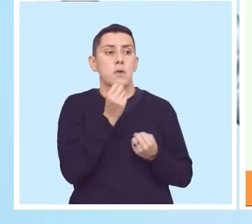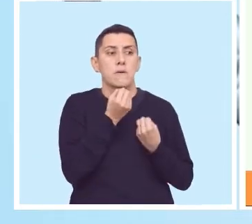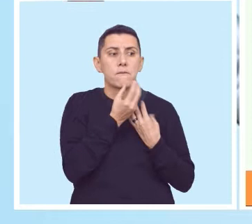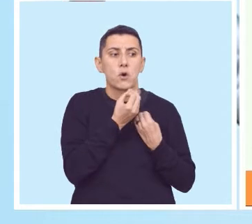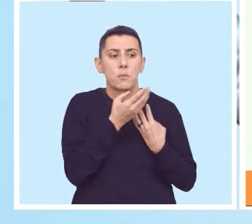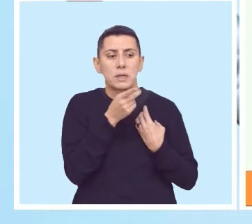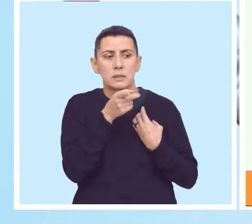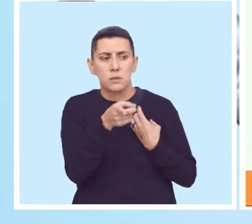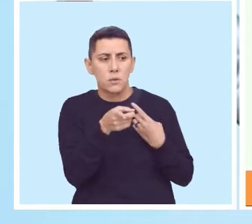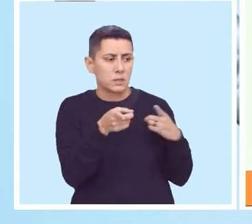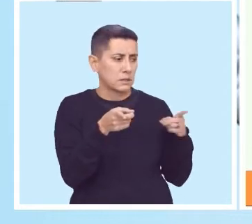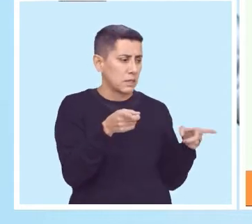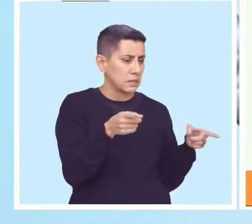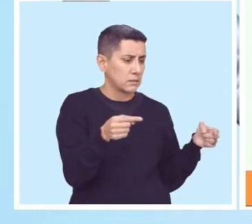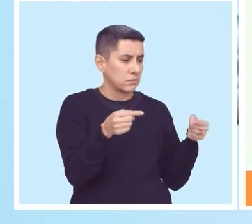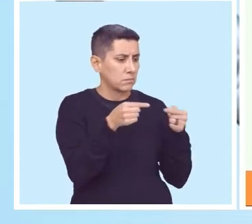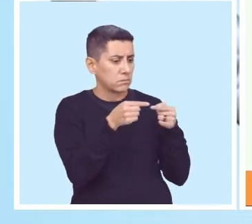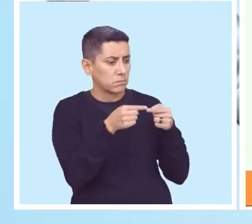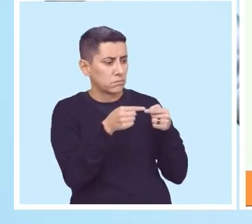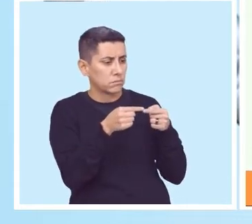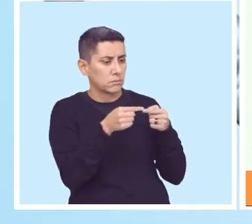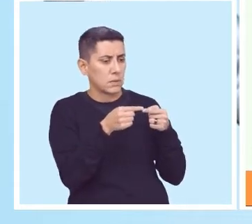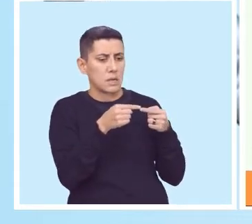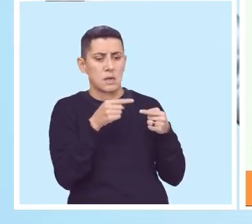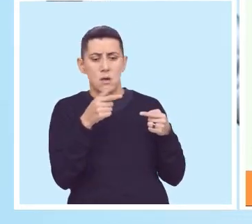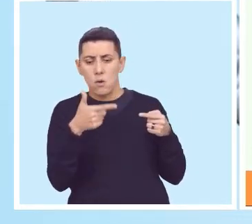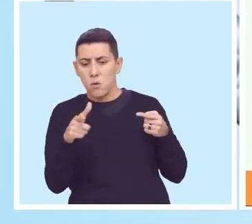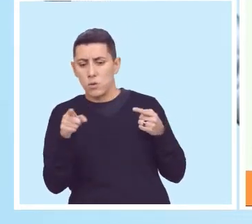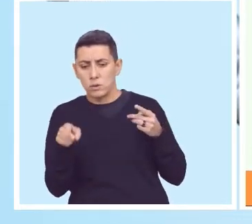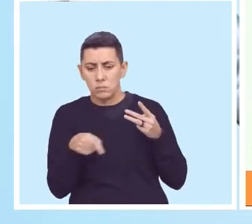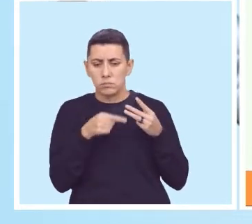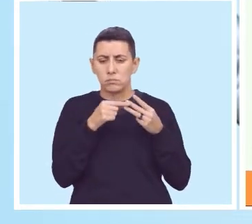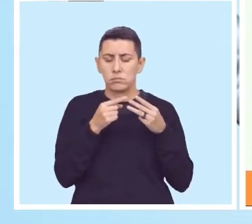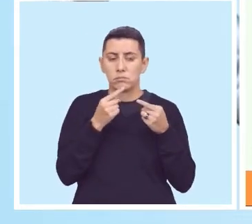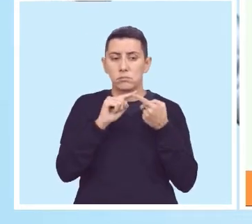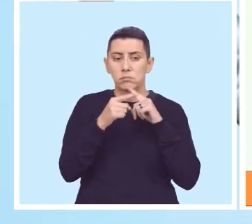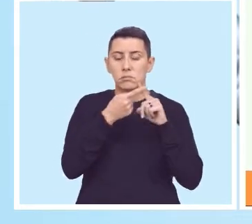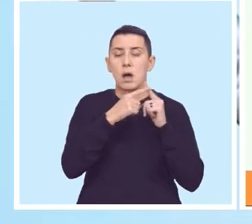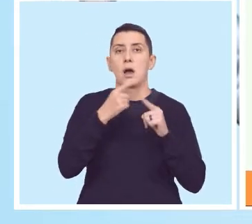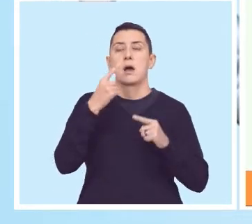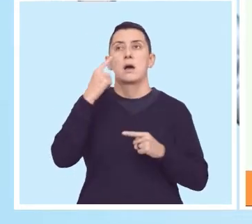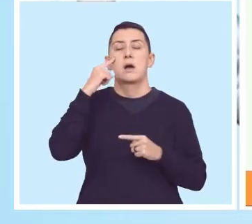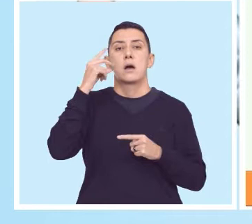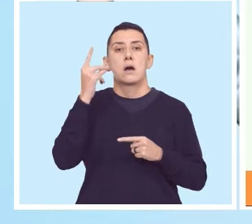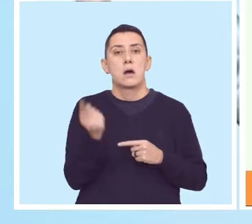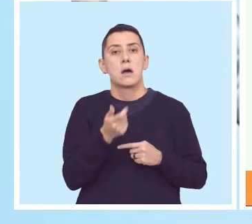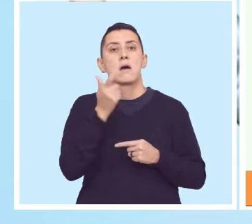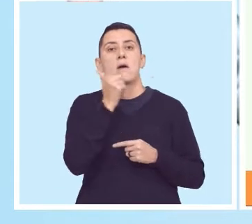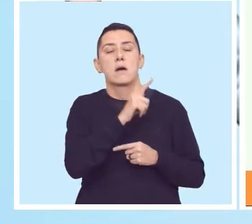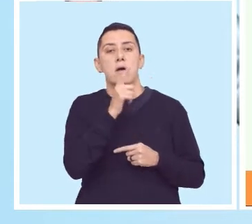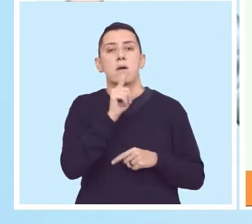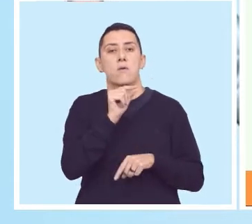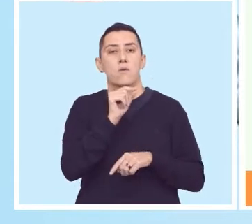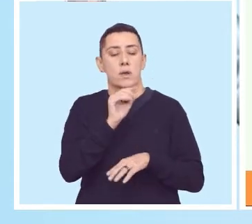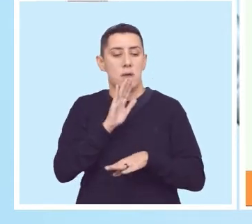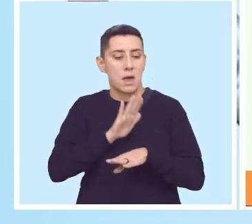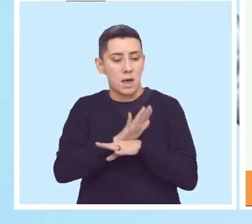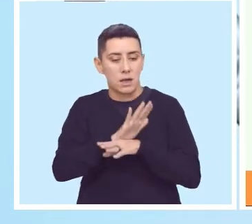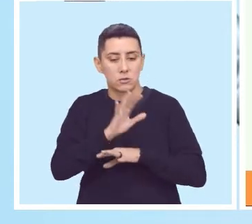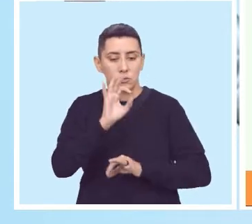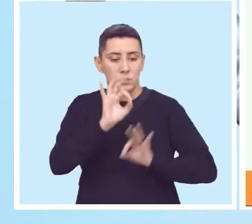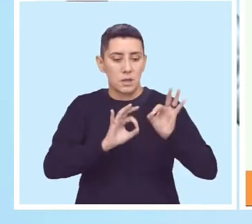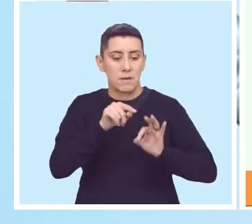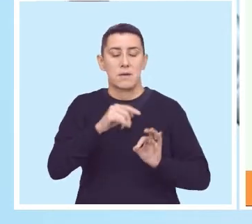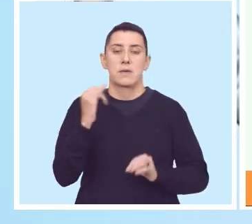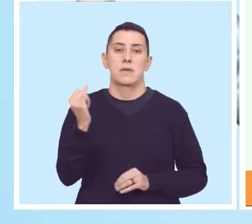com essa daqui, junta essas três informações, opa, começa a dar um insight e perceber de repente que tem uma informação